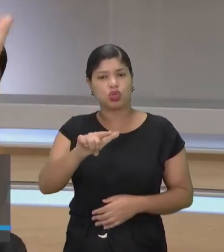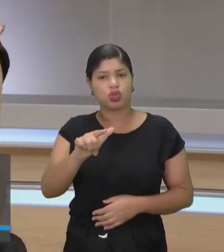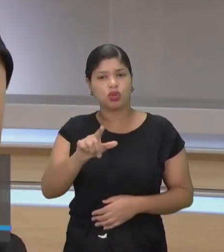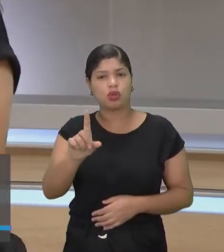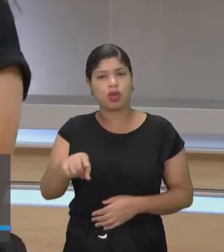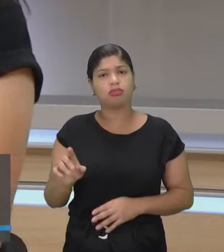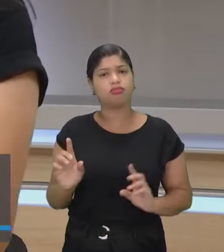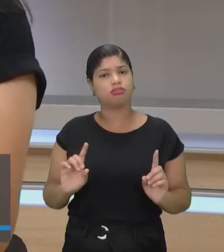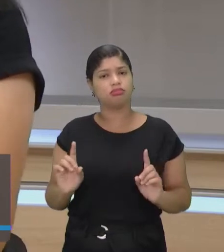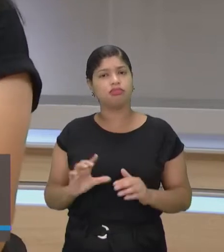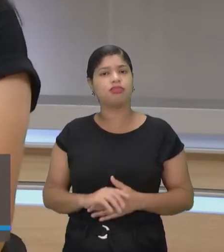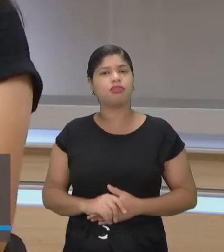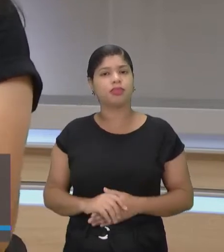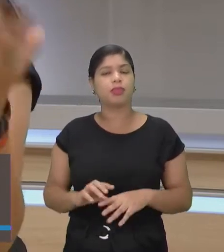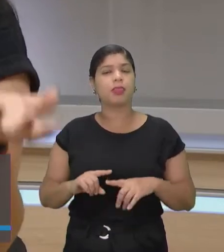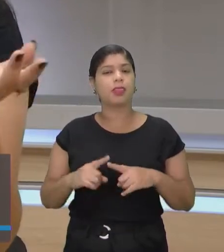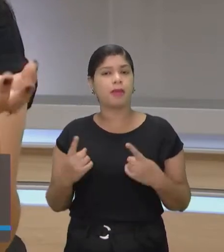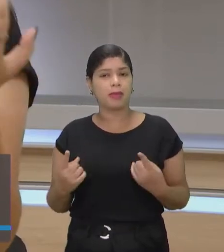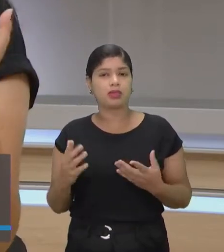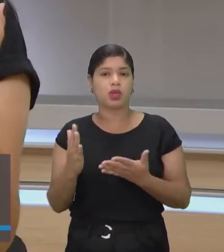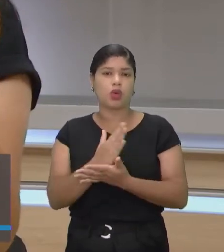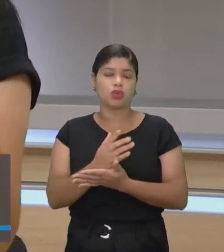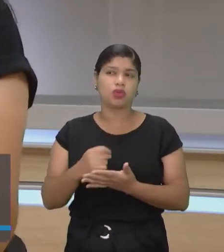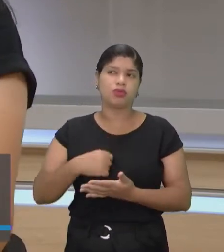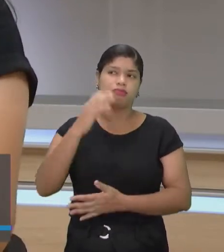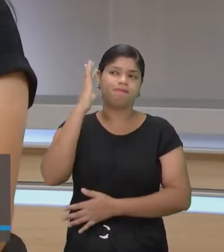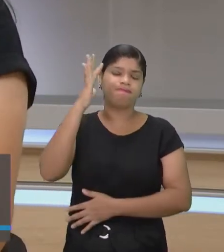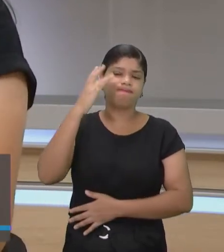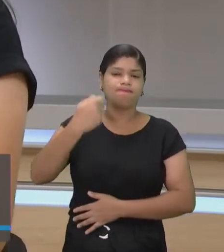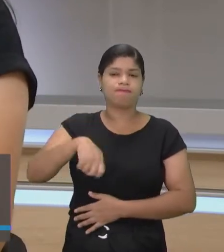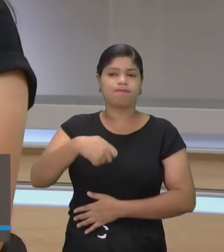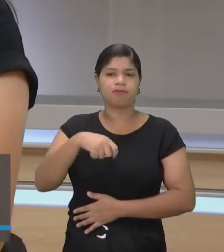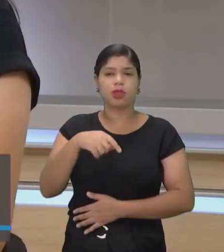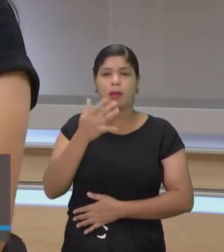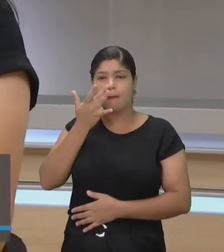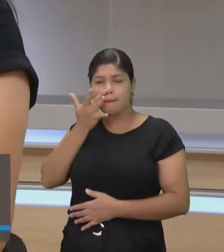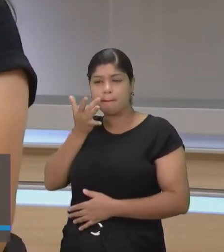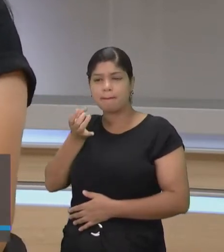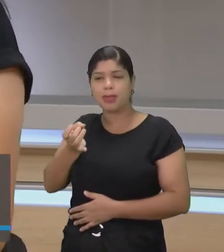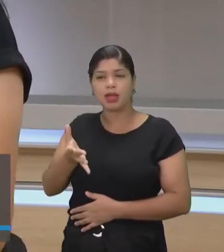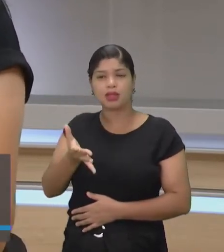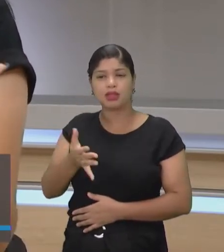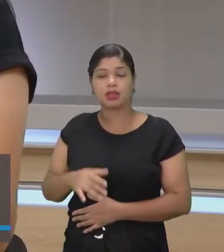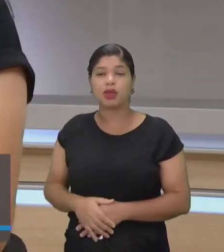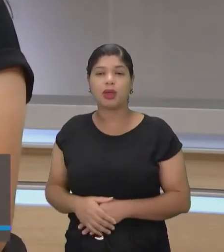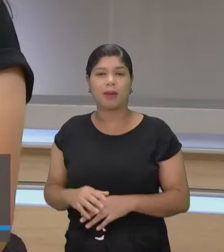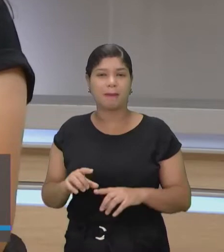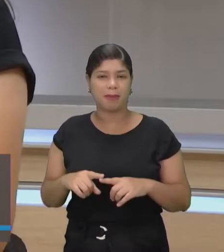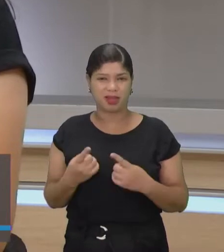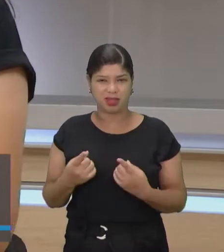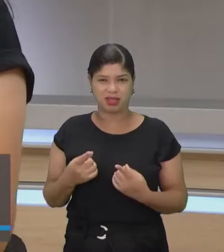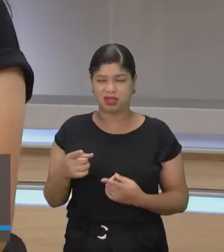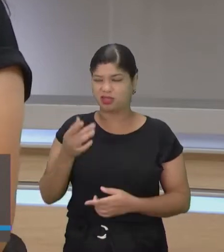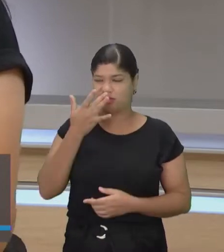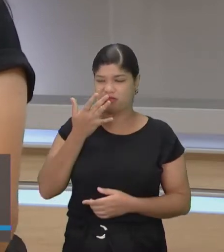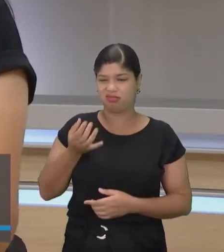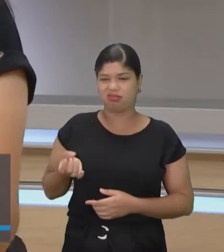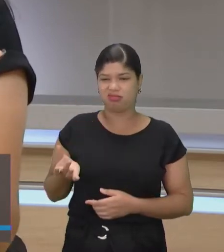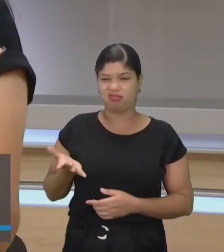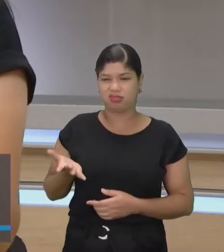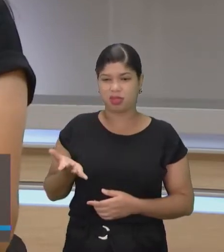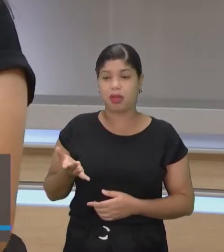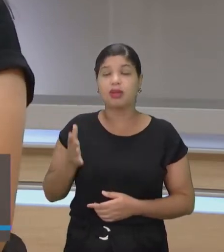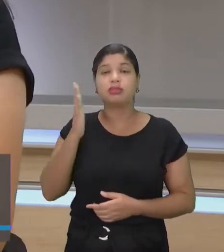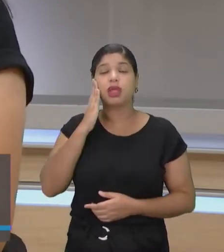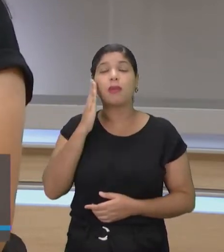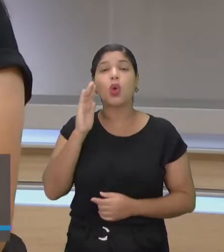reutilizar, enfim. E tem coisas que a gente precisa pensar que elas vão para o lixo, mas o ponto não é elas irem para o lixo, mas para onde vai esse